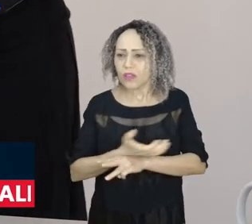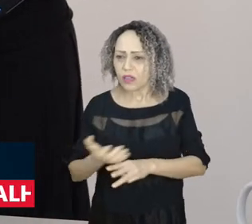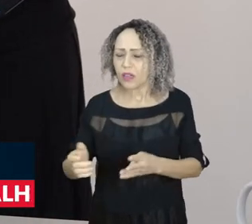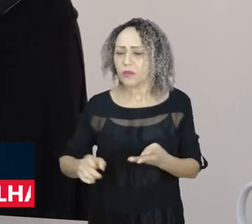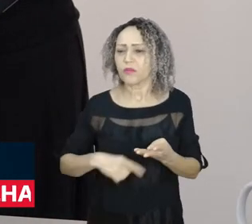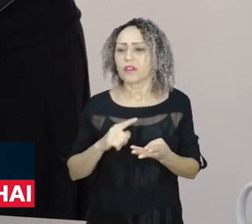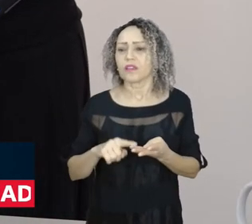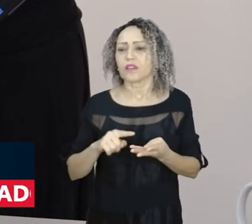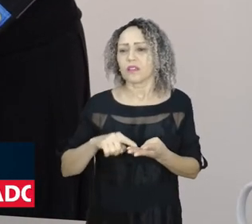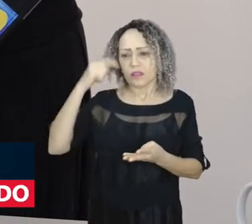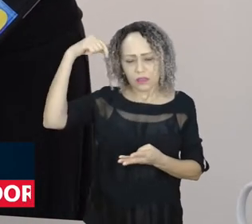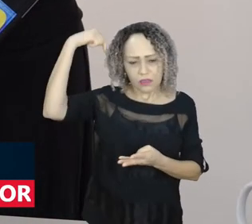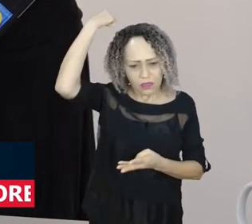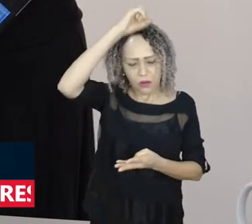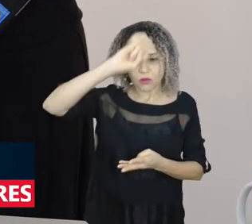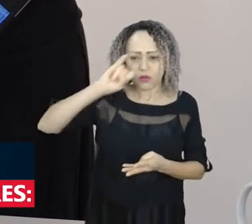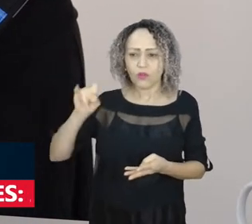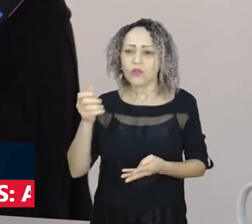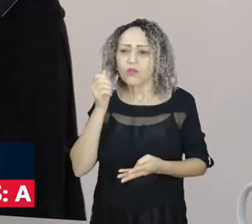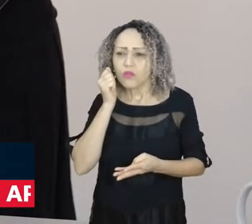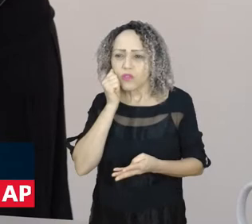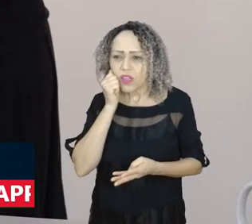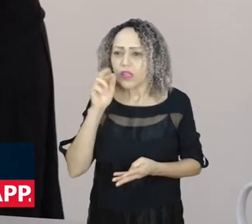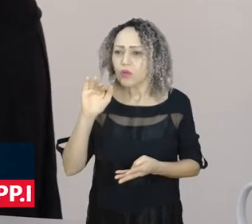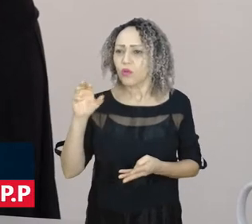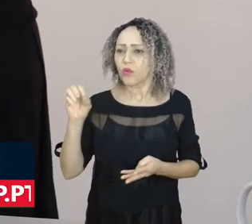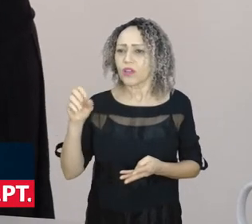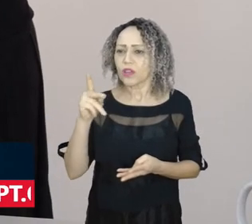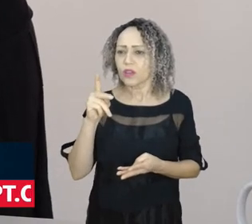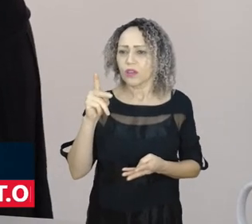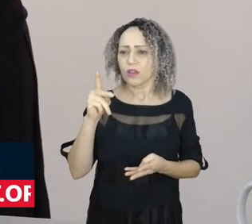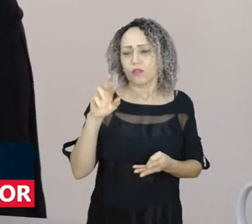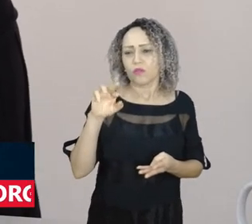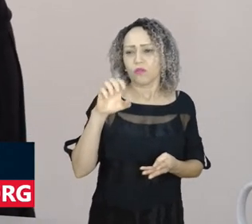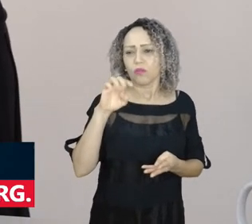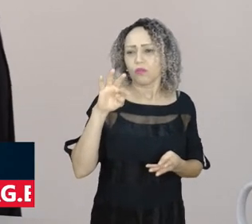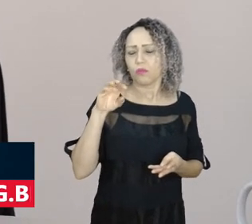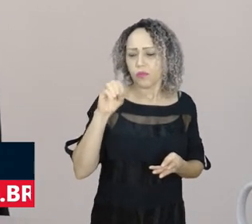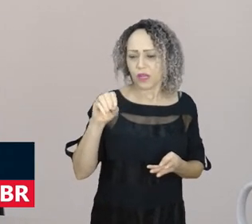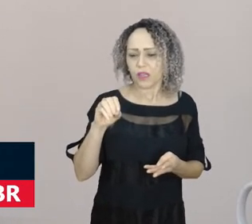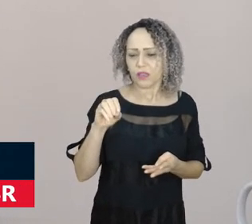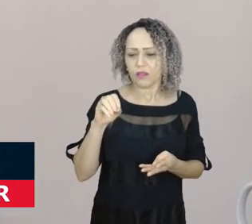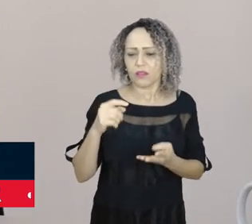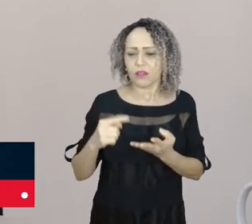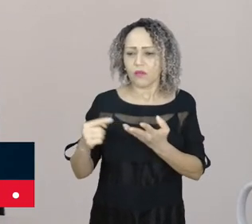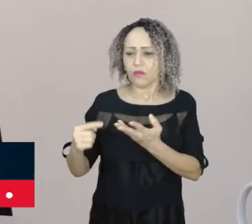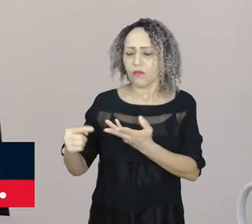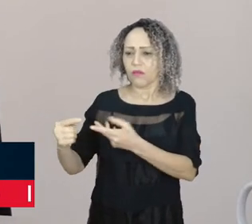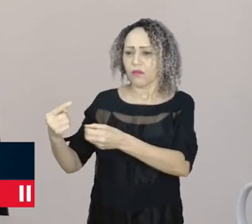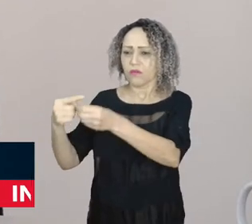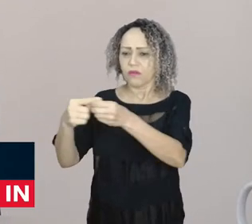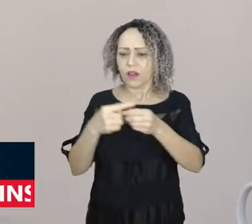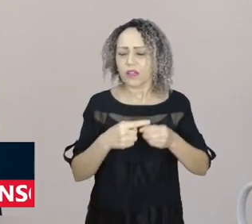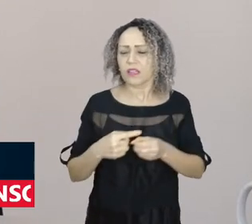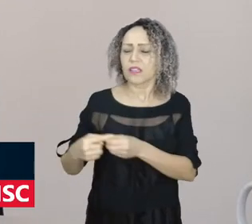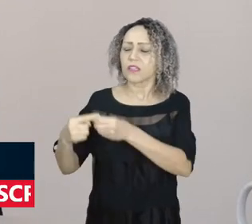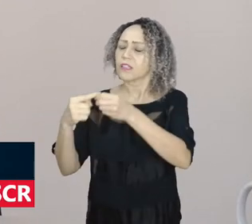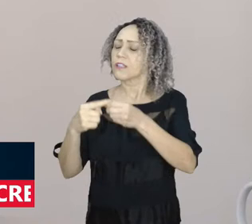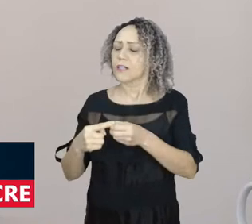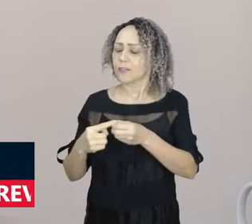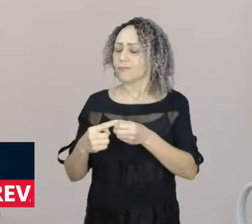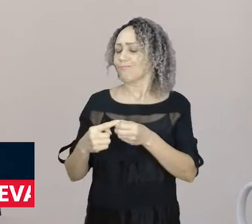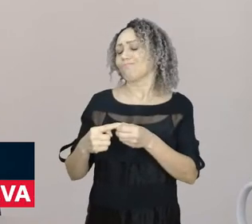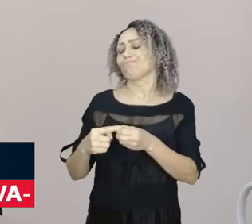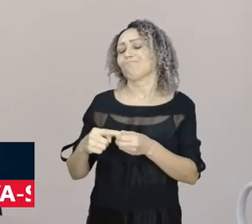principais regiões em São Paulo, de polos industriais, de comércio, de serviços, tornando aí São Paulo os nossos estados mais ricos e